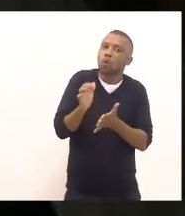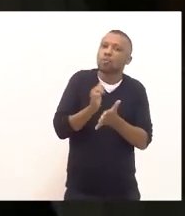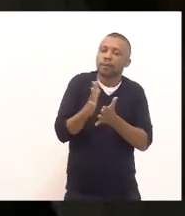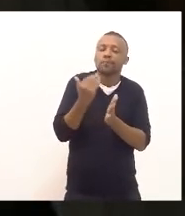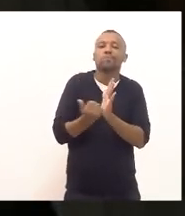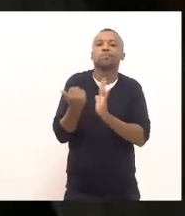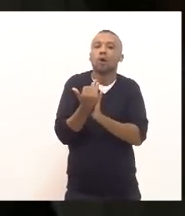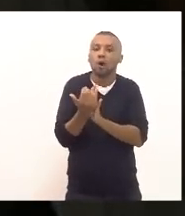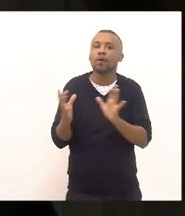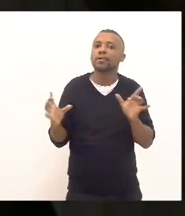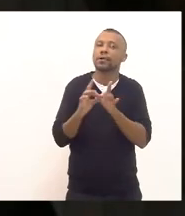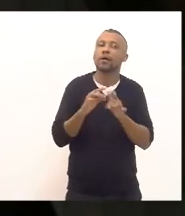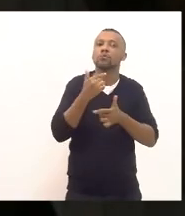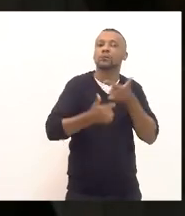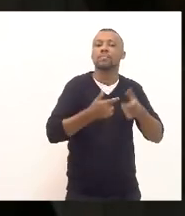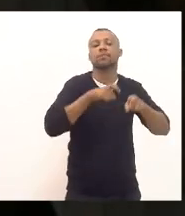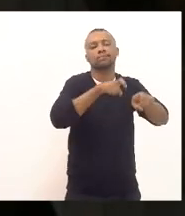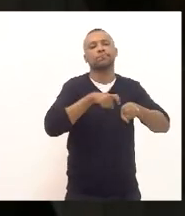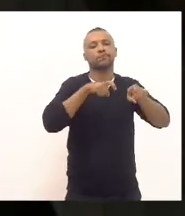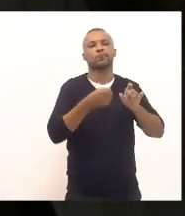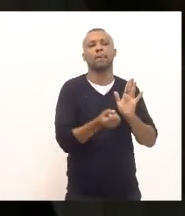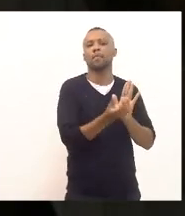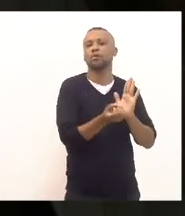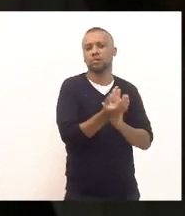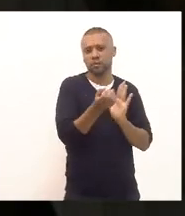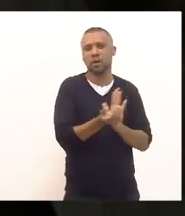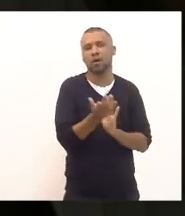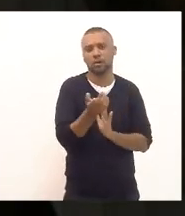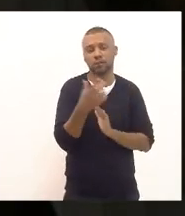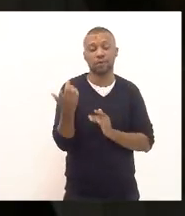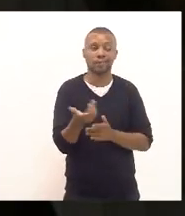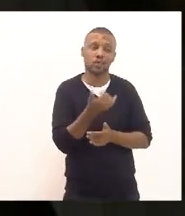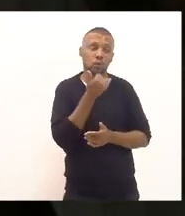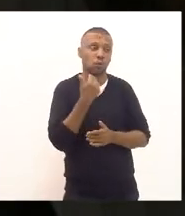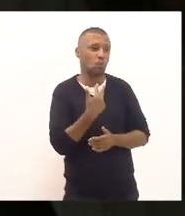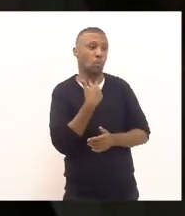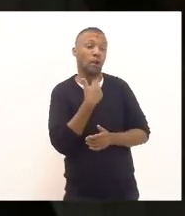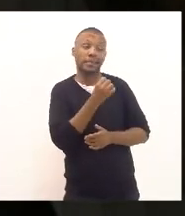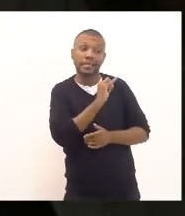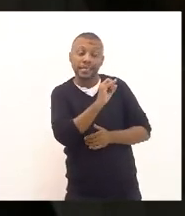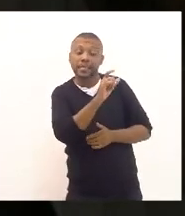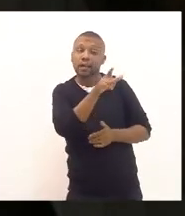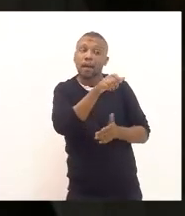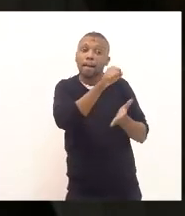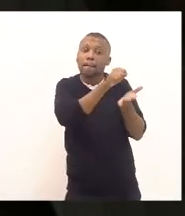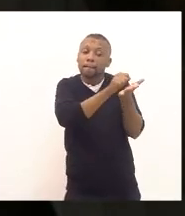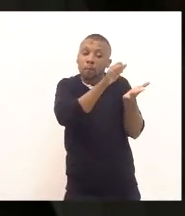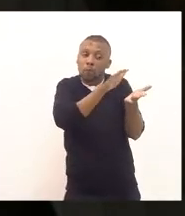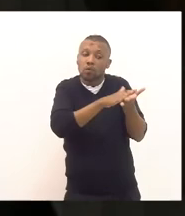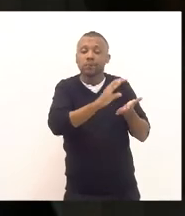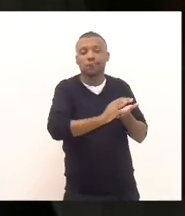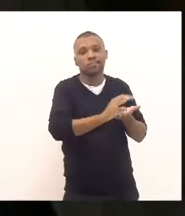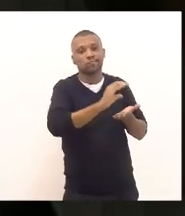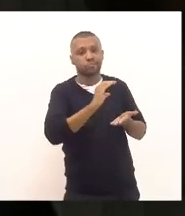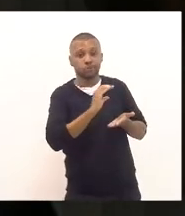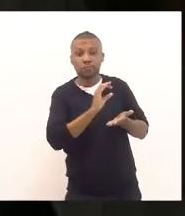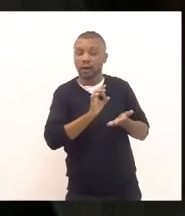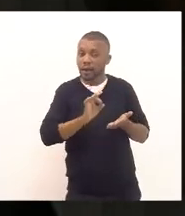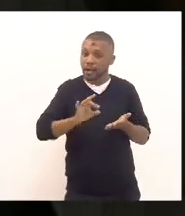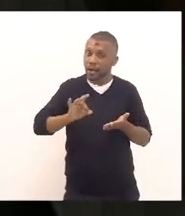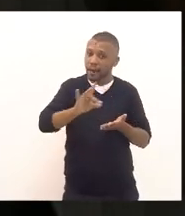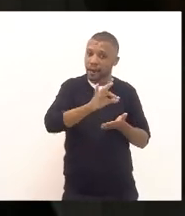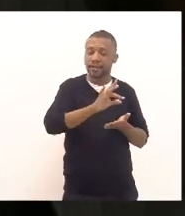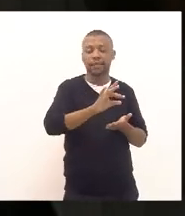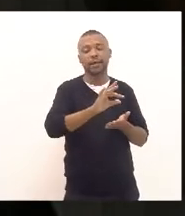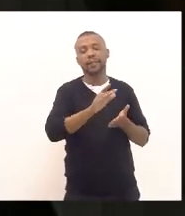em função das demandas da produção agrícola e ainda disse que não podia A não ser que ele pagasse uma multa por Demanda ou